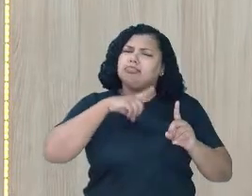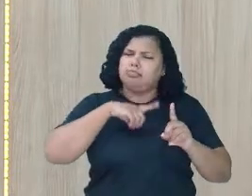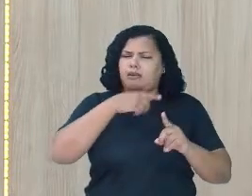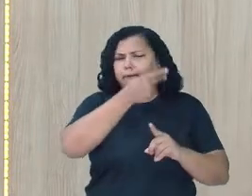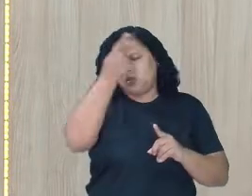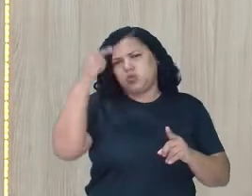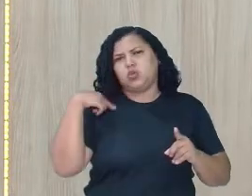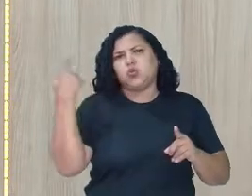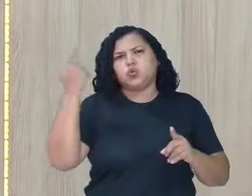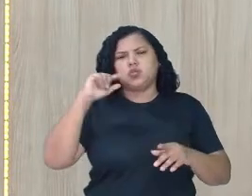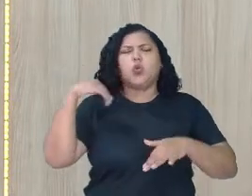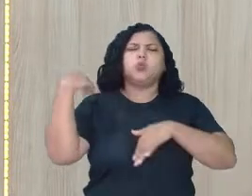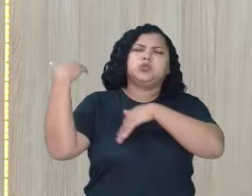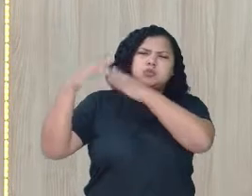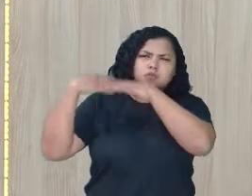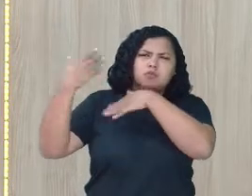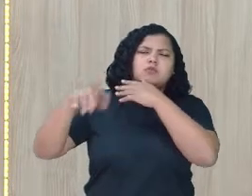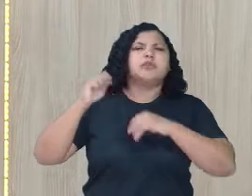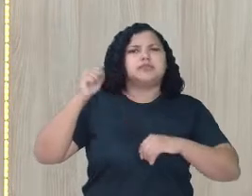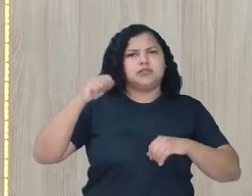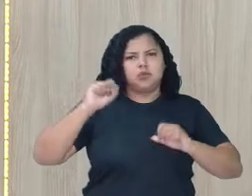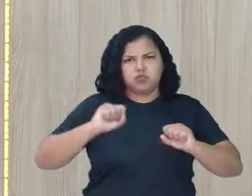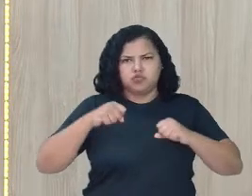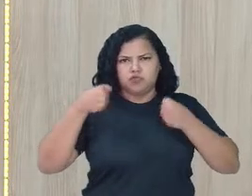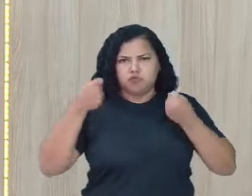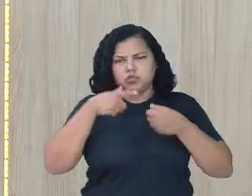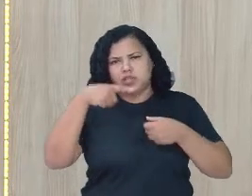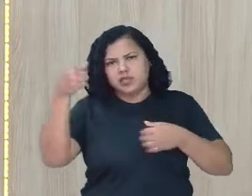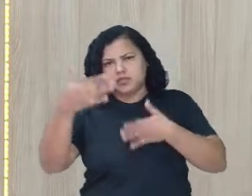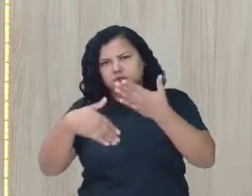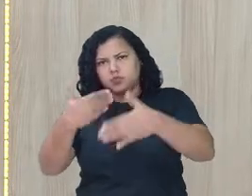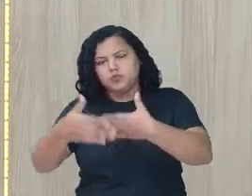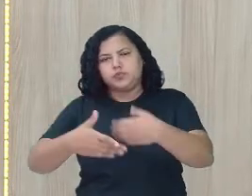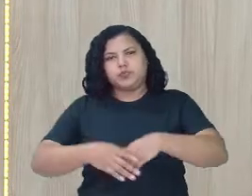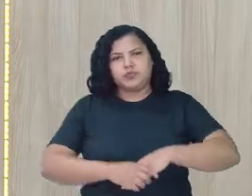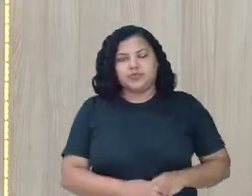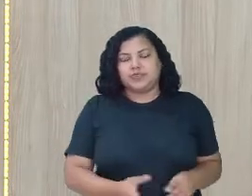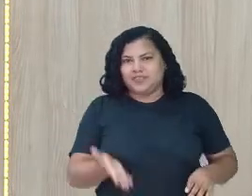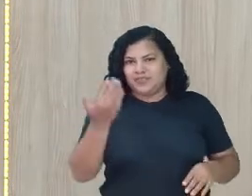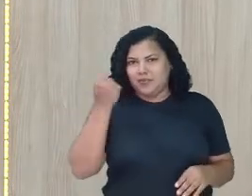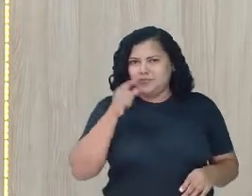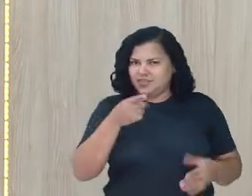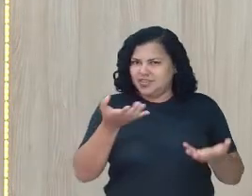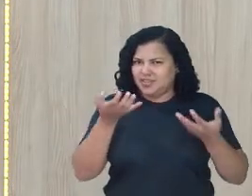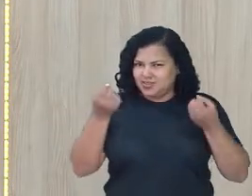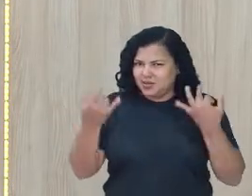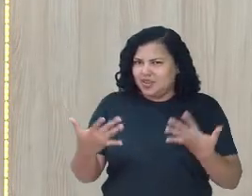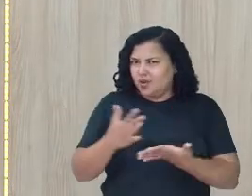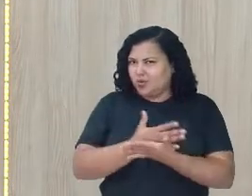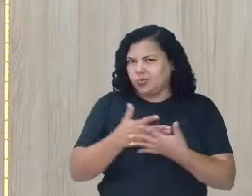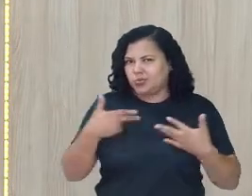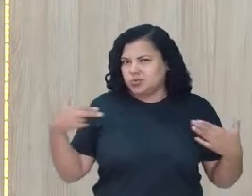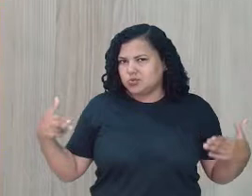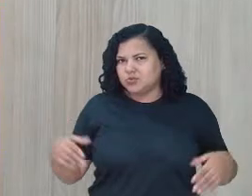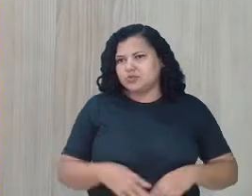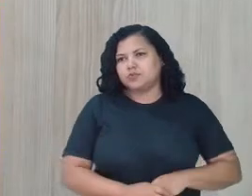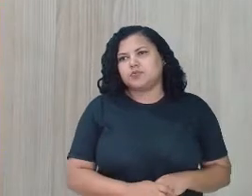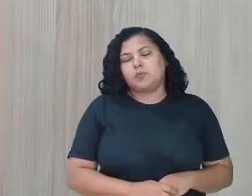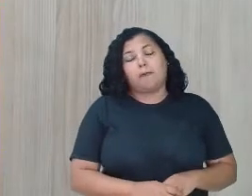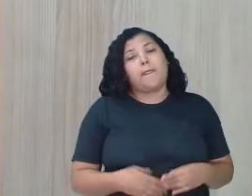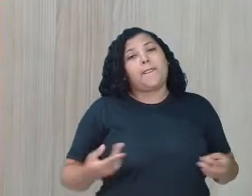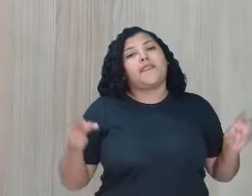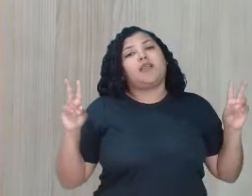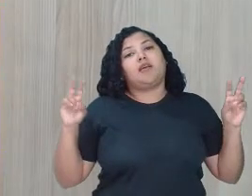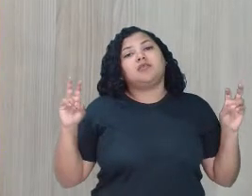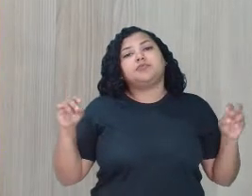conseguiram, com muita luta, com muito esforço, né, sair desse processo. Bora lá? Você quer falar alguma coisa, Gini? Só dessa questão,